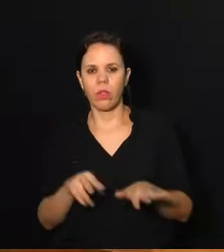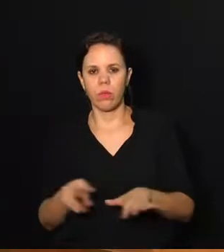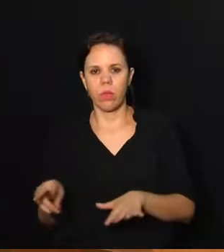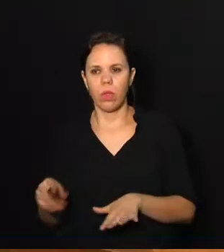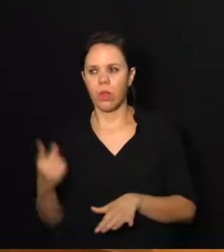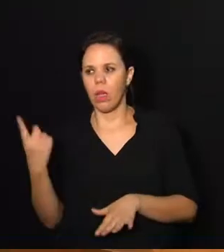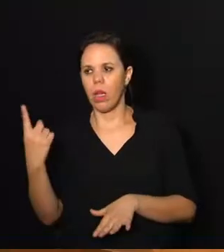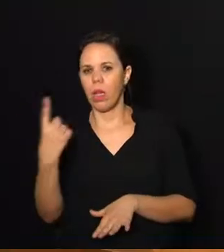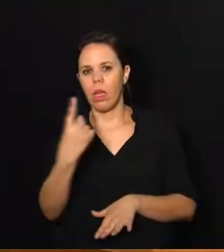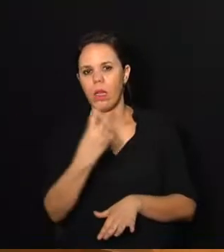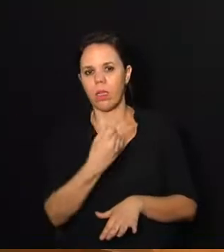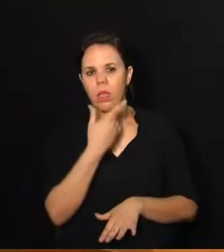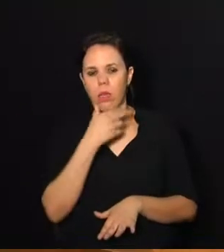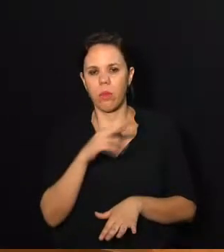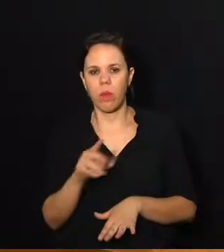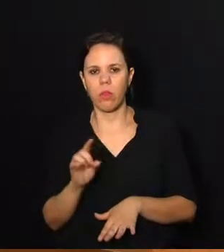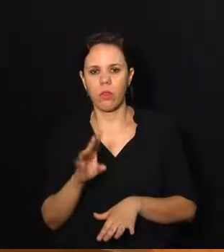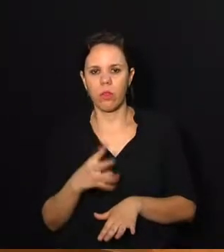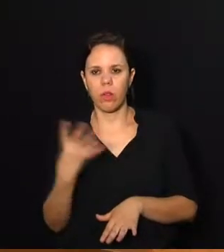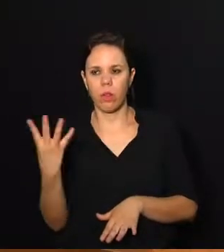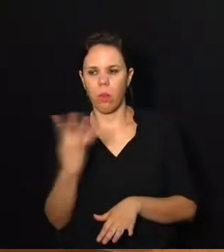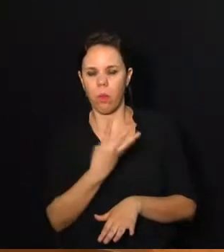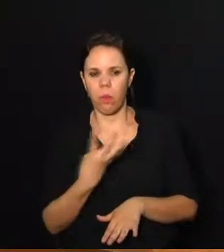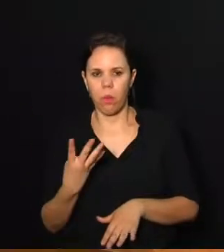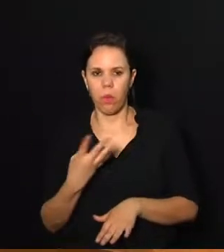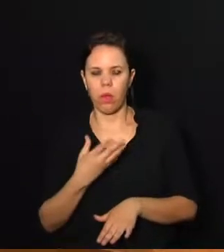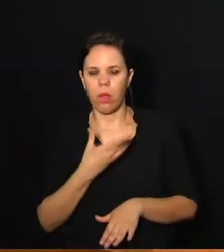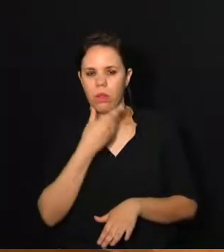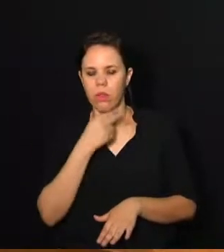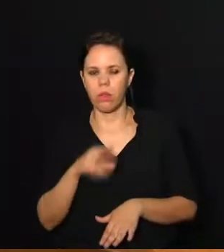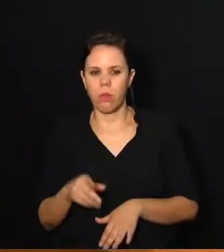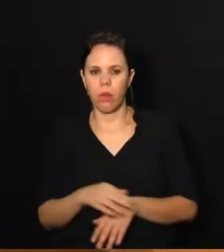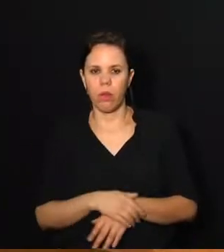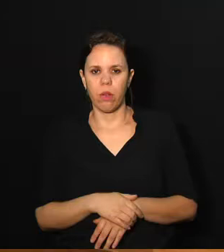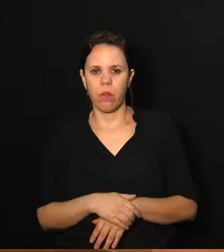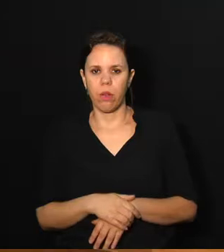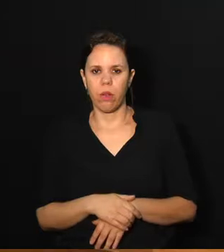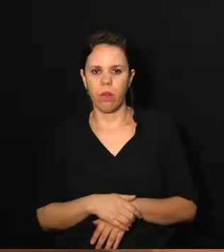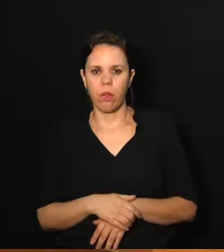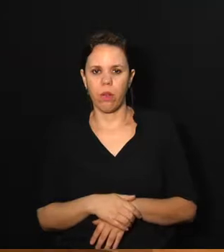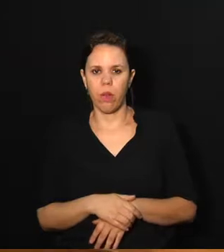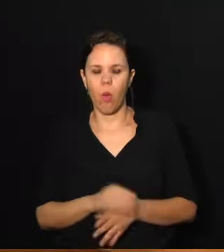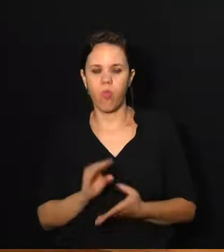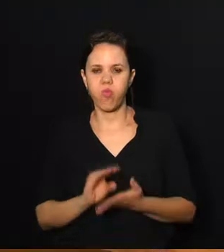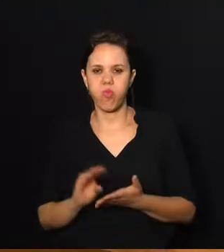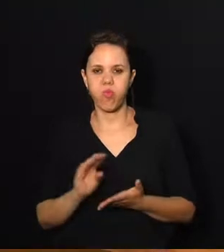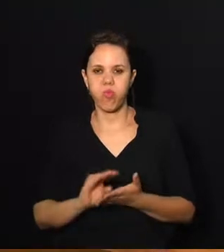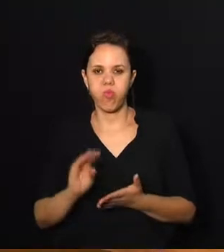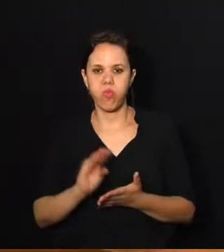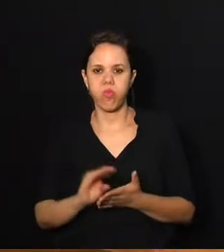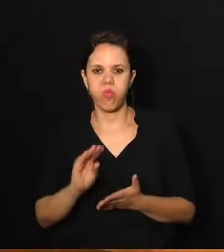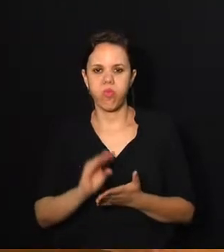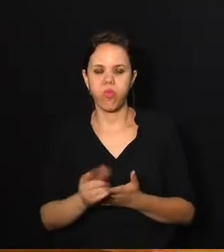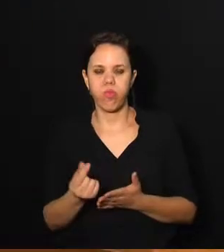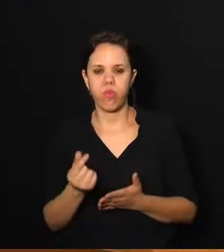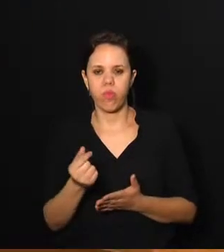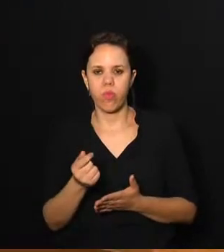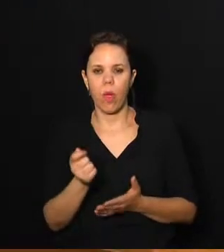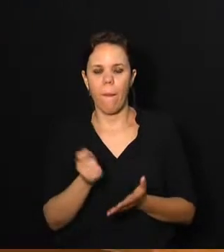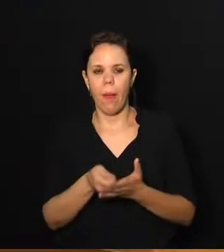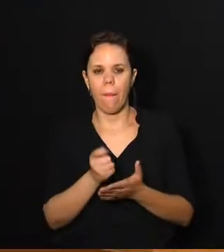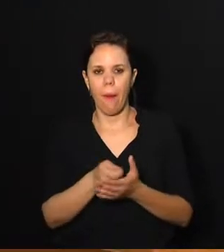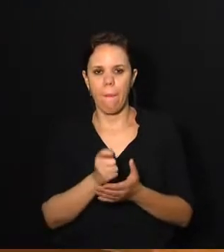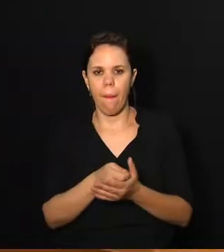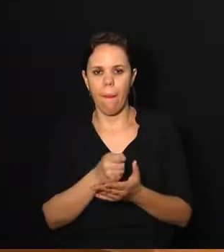um irmão. Então nós somos em 4 e toda a parte financeira, toda a parte